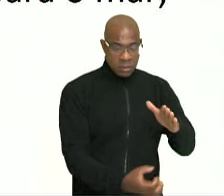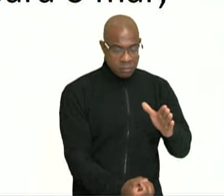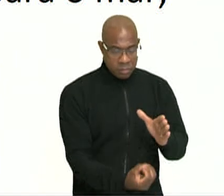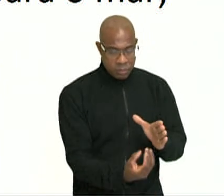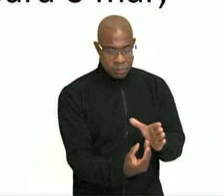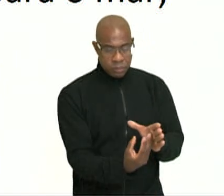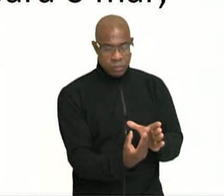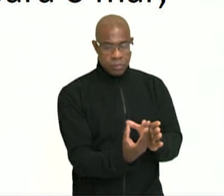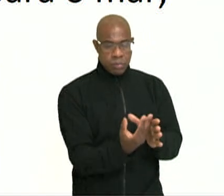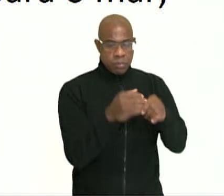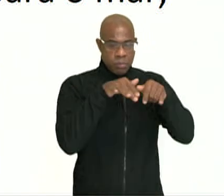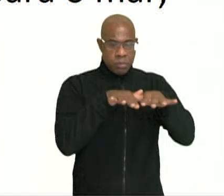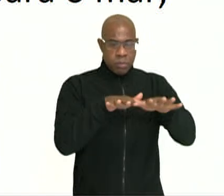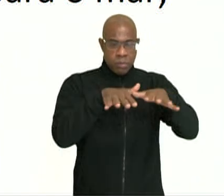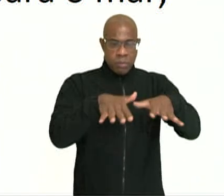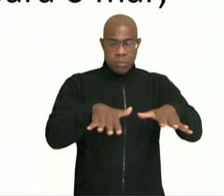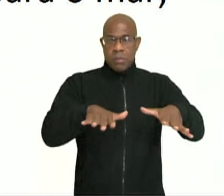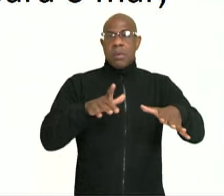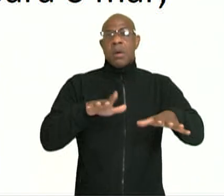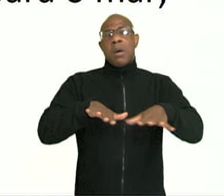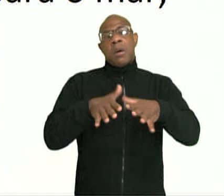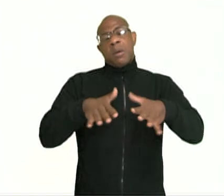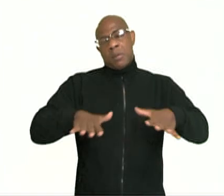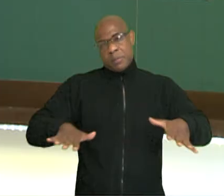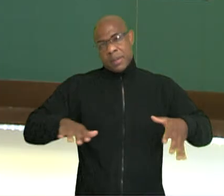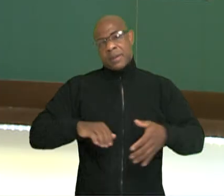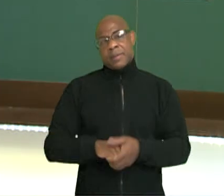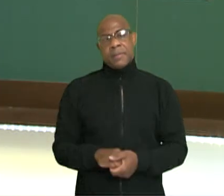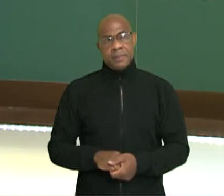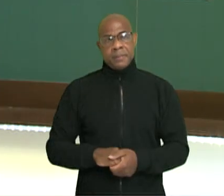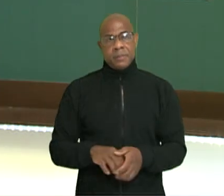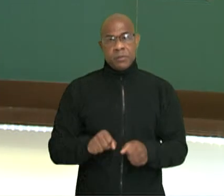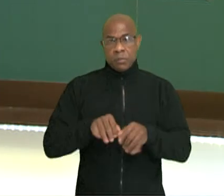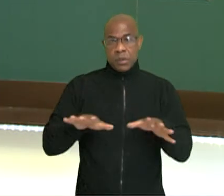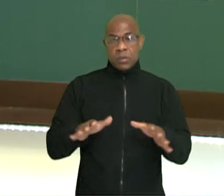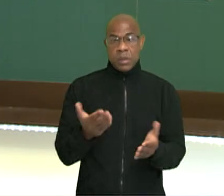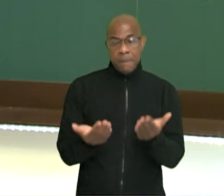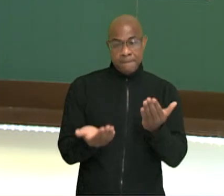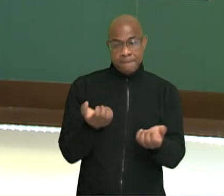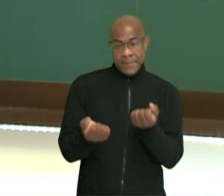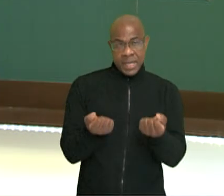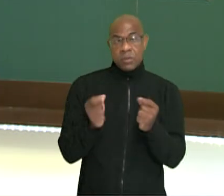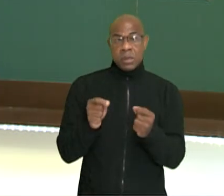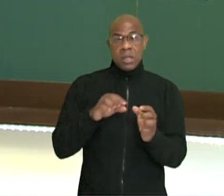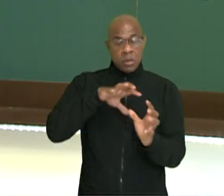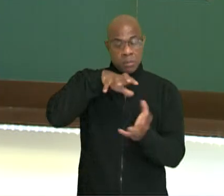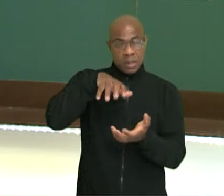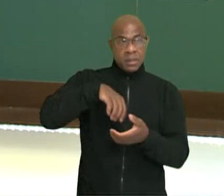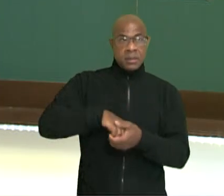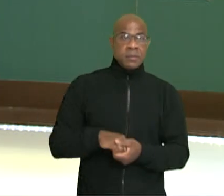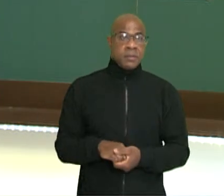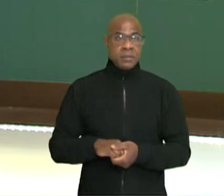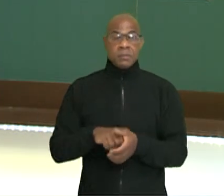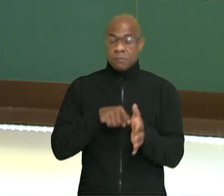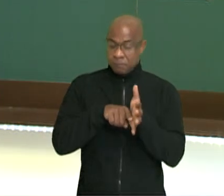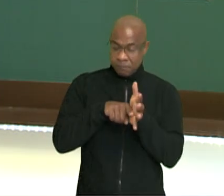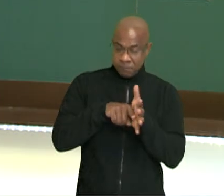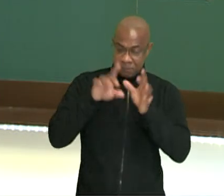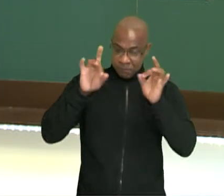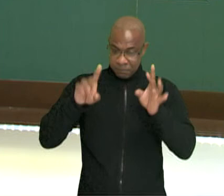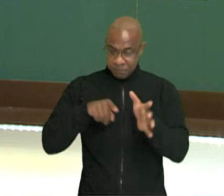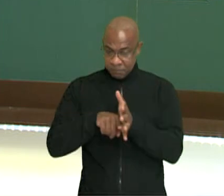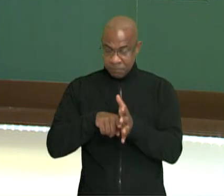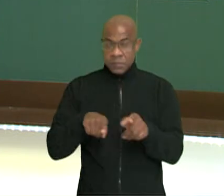mar, redistribuindo o seu peso no planeta. Aí, os especialistas estimam também que nos